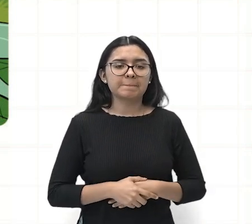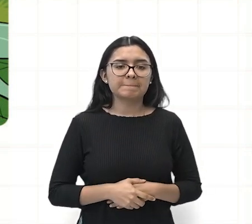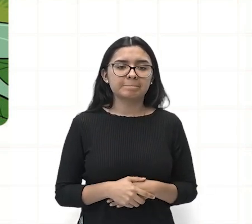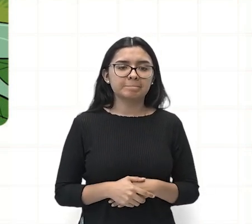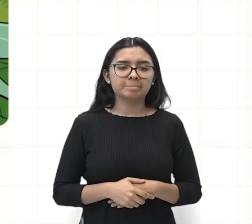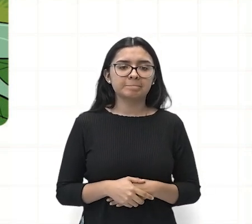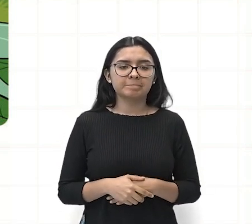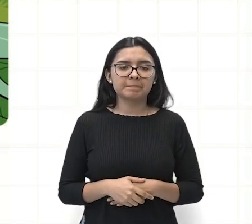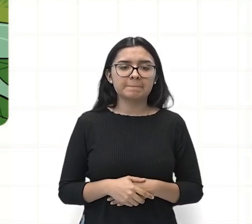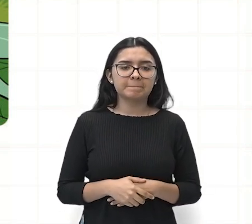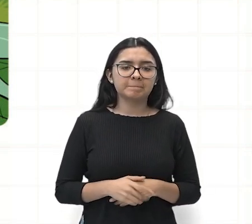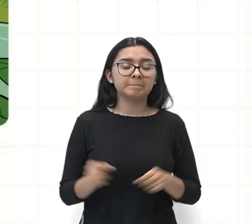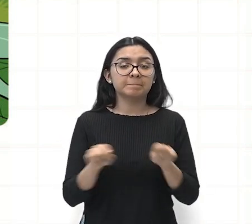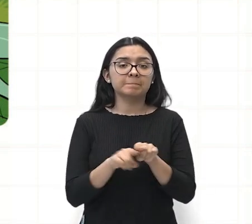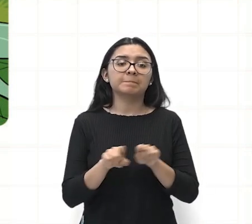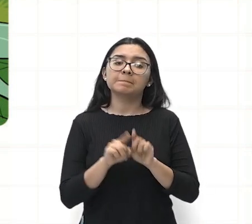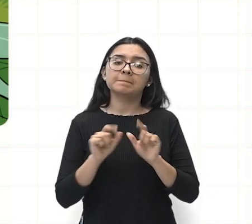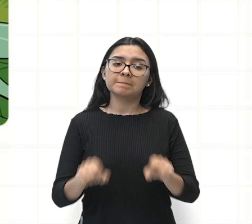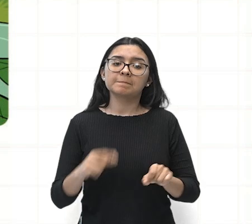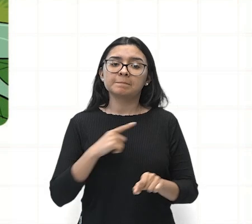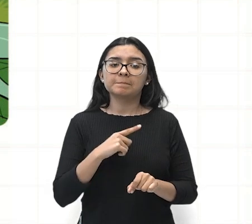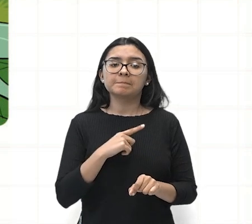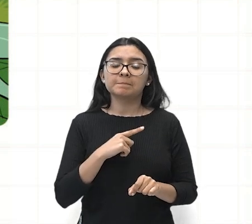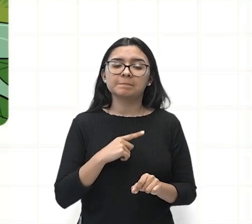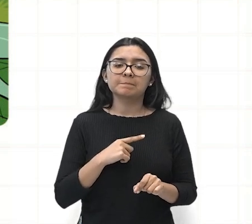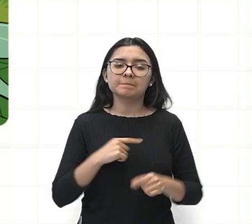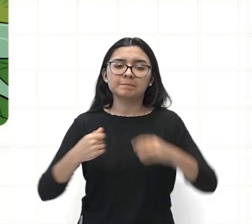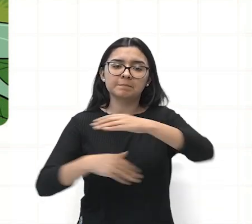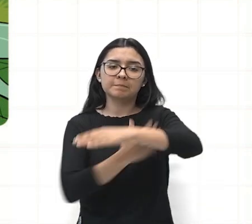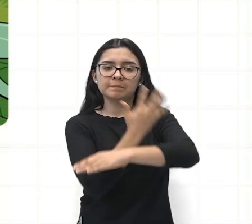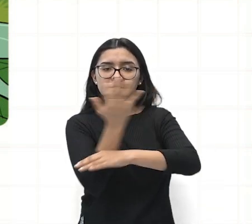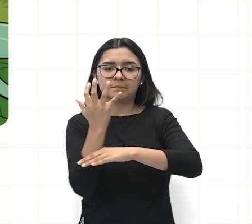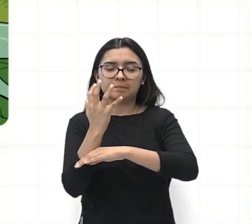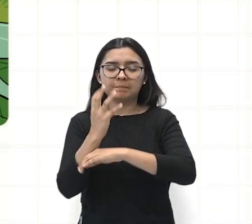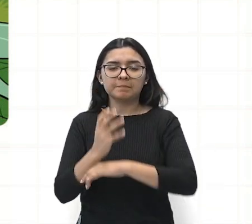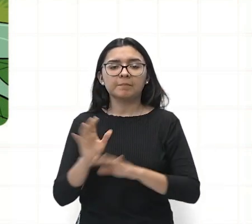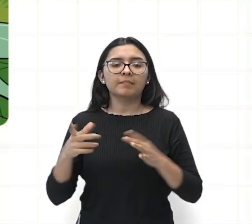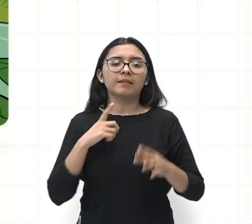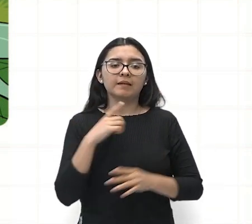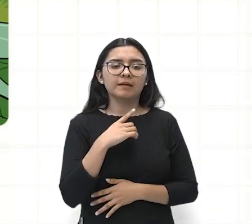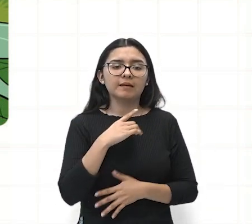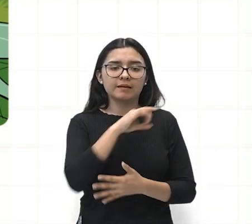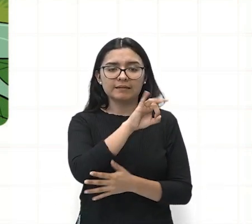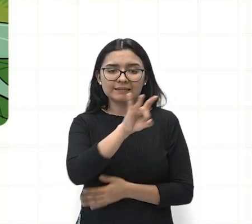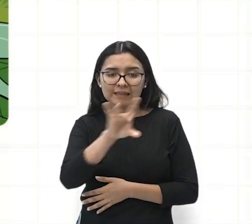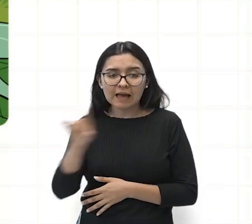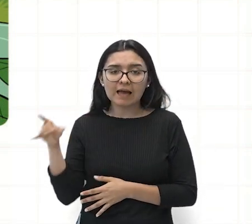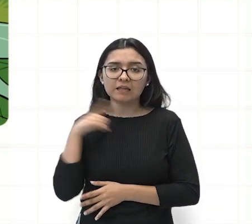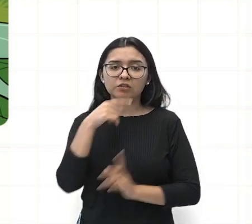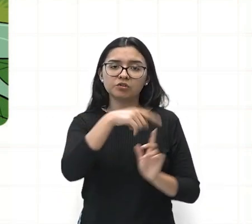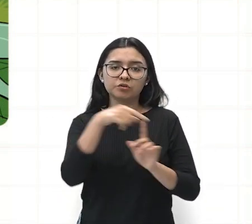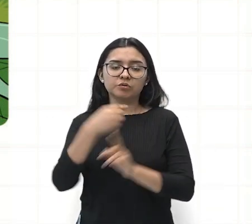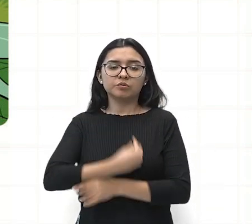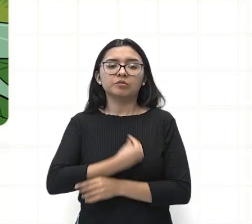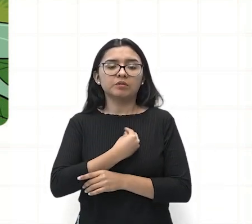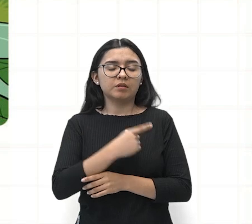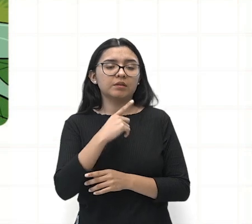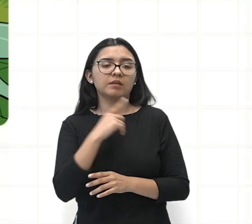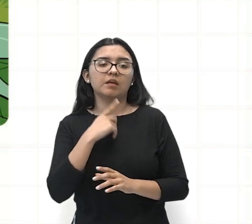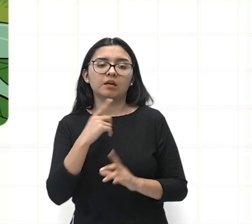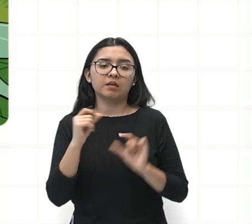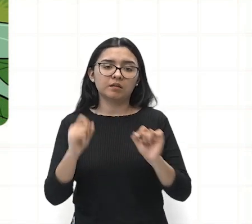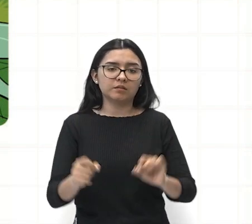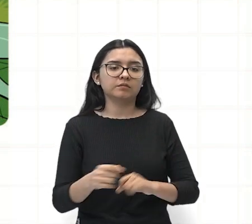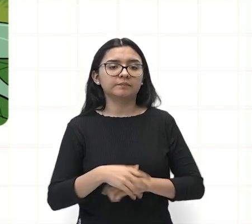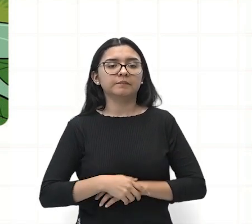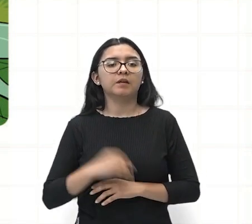complexidade e a funcionalidade dos ecossistemas, já que cada espécie desempenha um papel